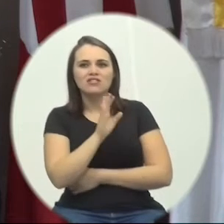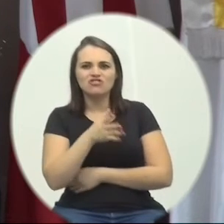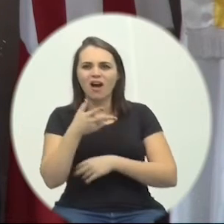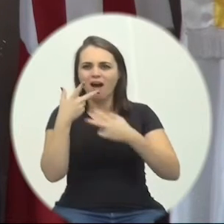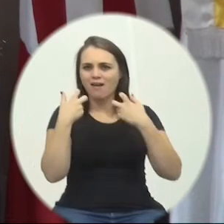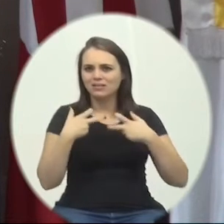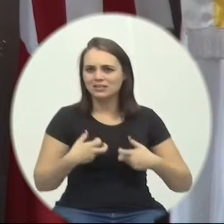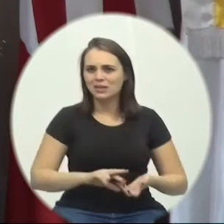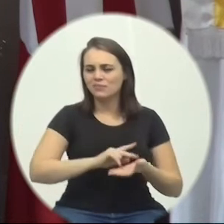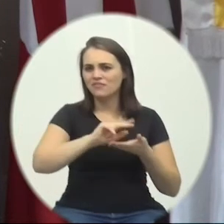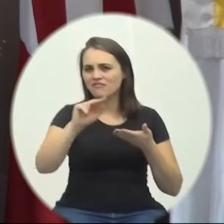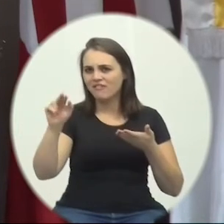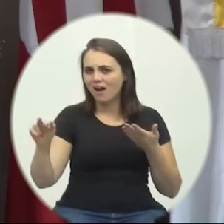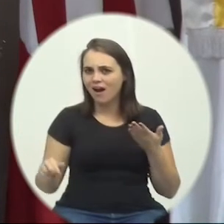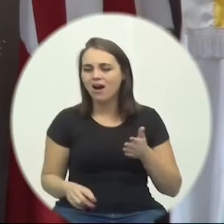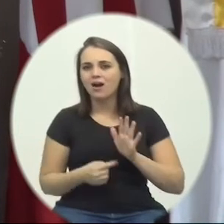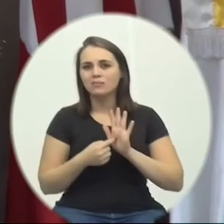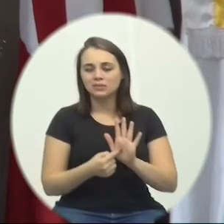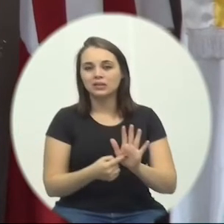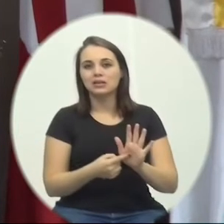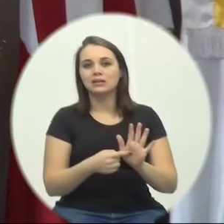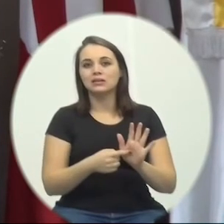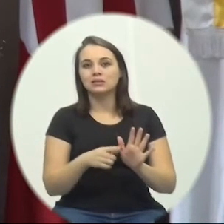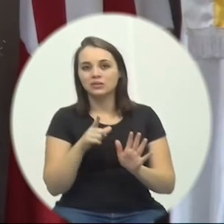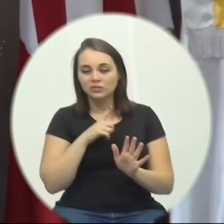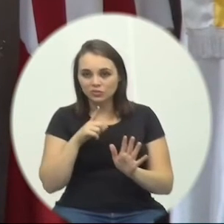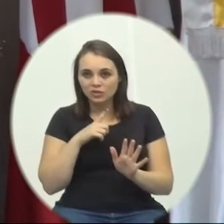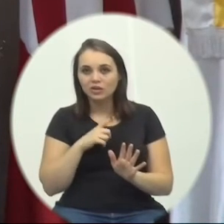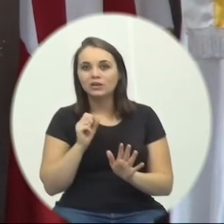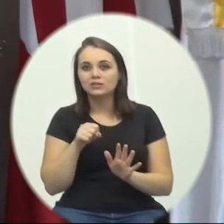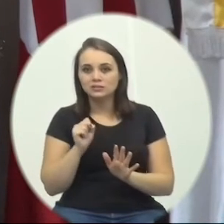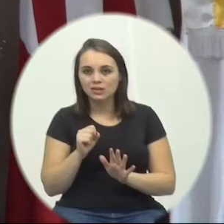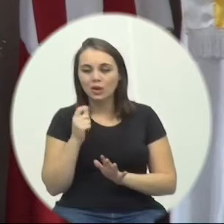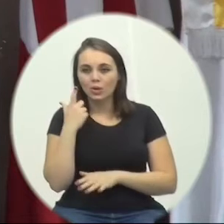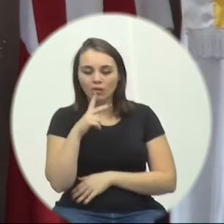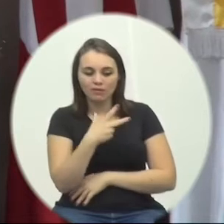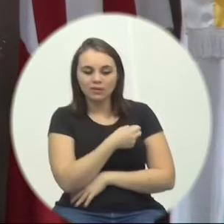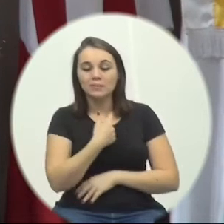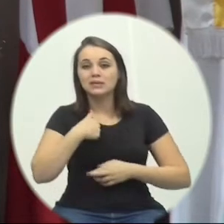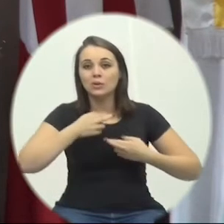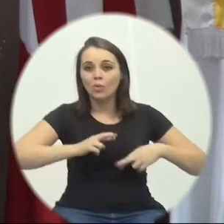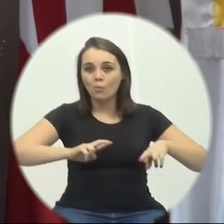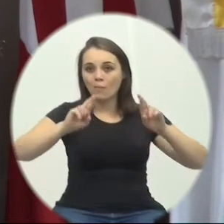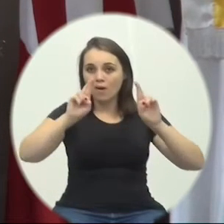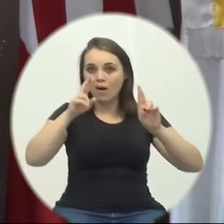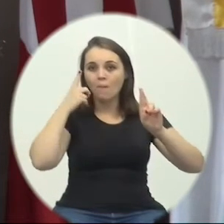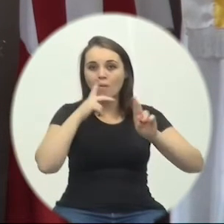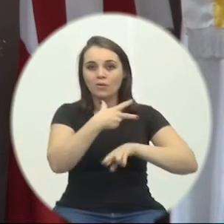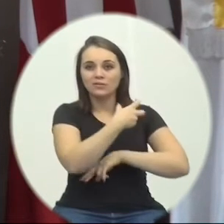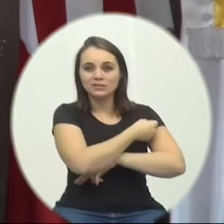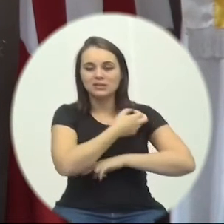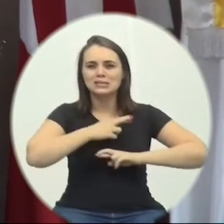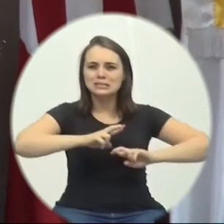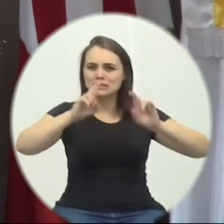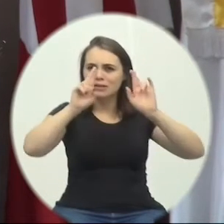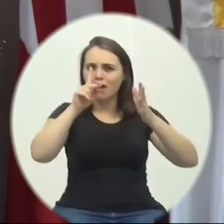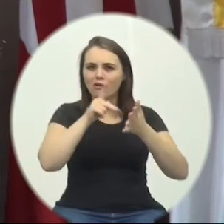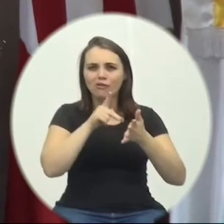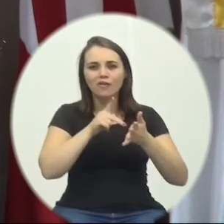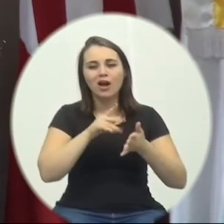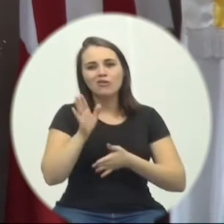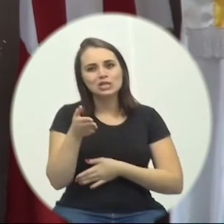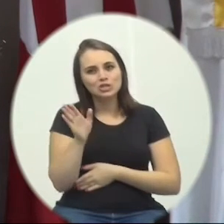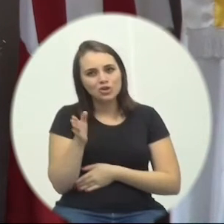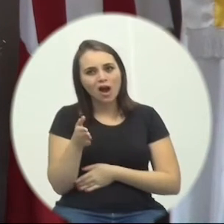tenho apresentado os anticorpos, mas estou ansioso também, aguardando por essa vacina. Espero que logo, logo eu também